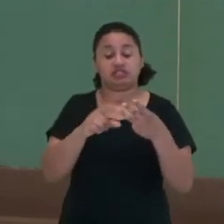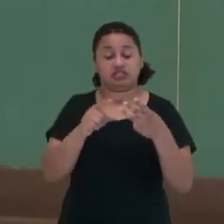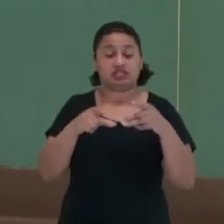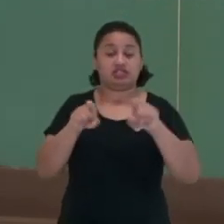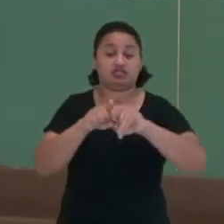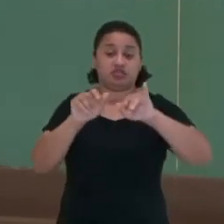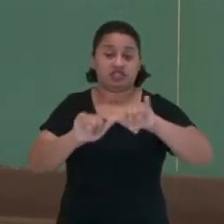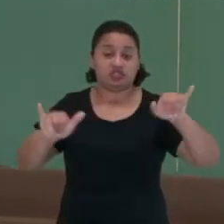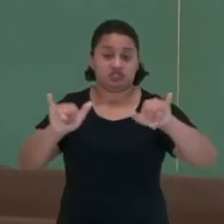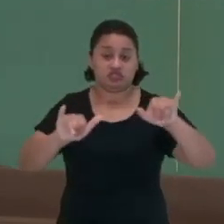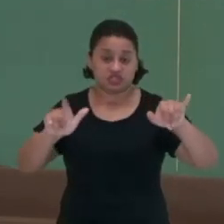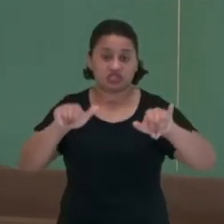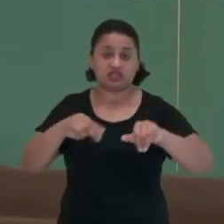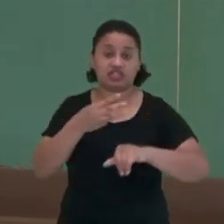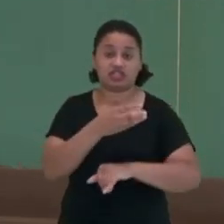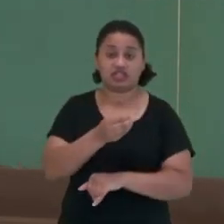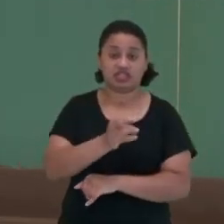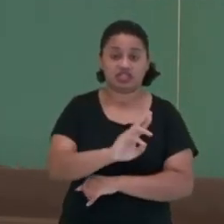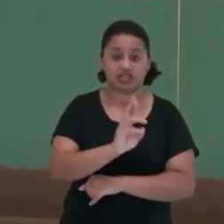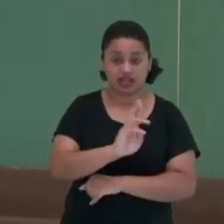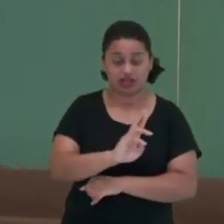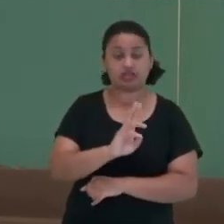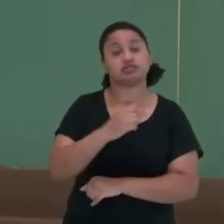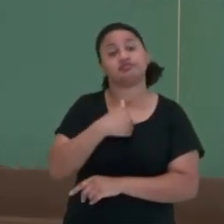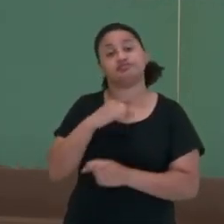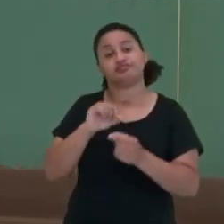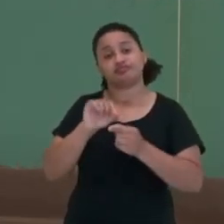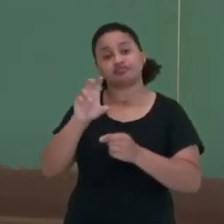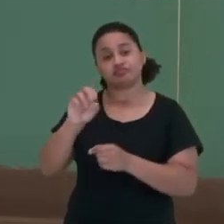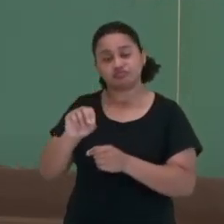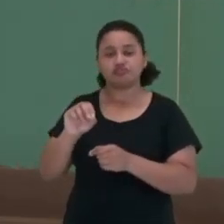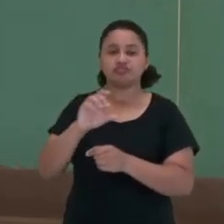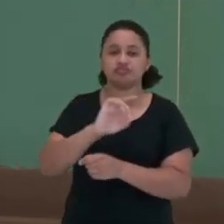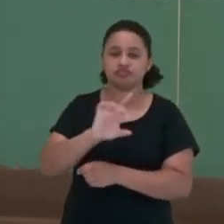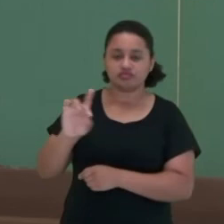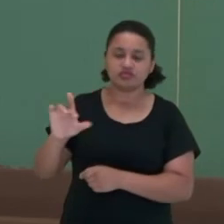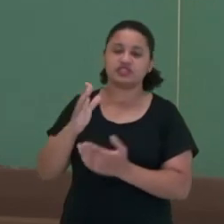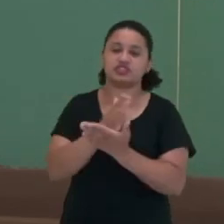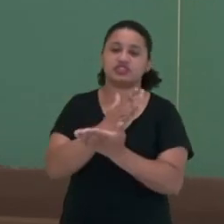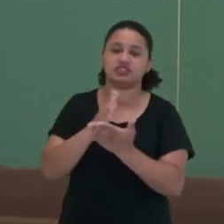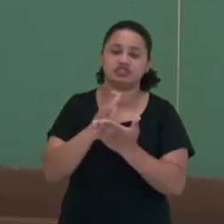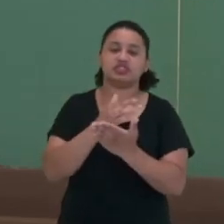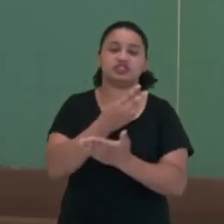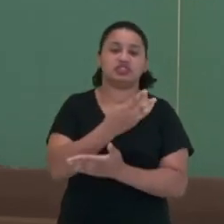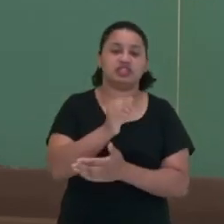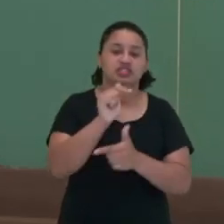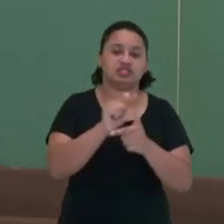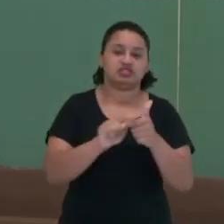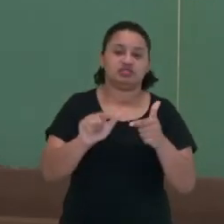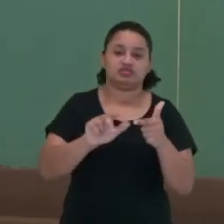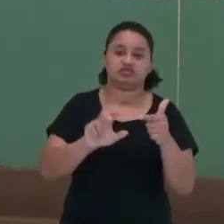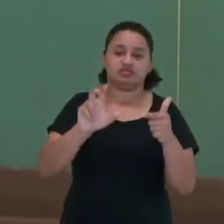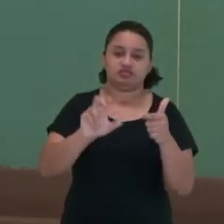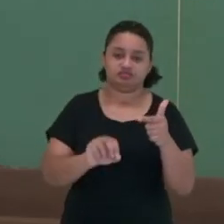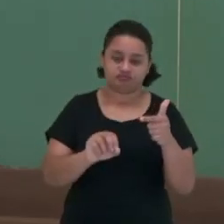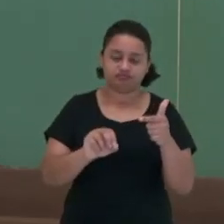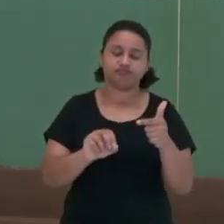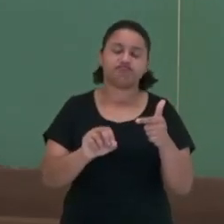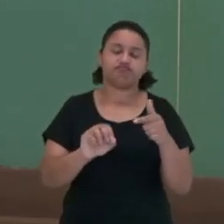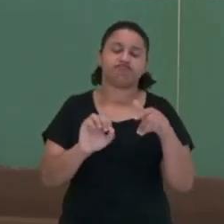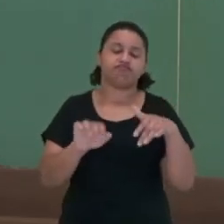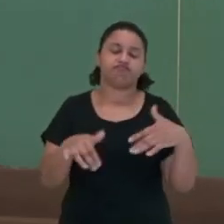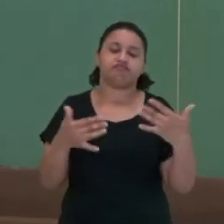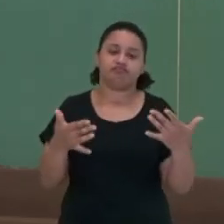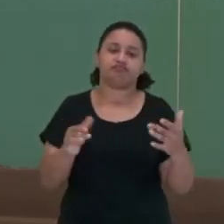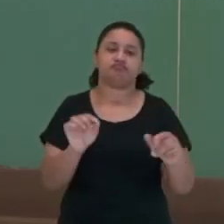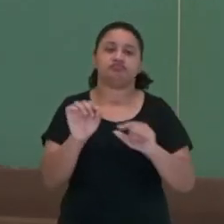que é R$ 30. Como serão produzidas 50 peças, eu vou pegar esse 30 e vou dividir pelas 50 peças, ou